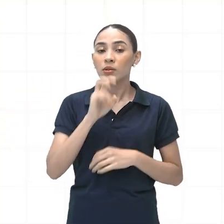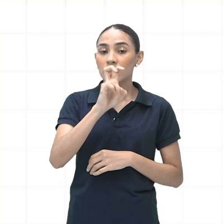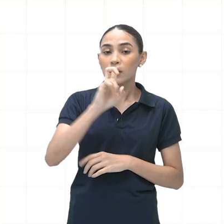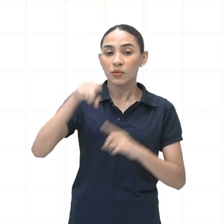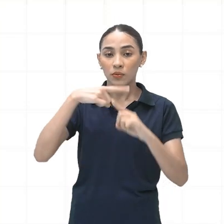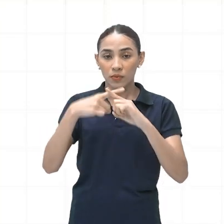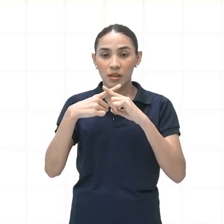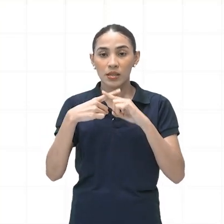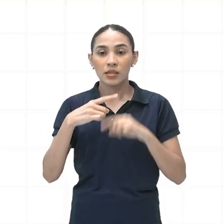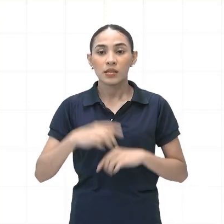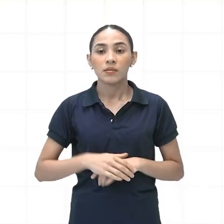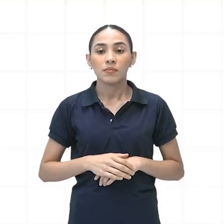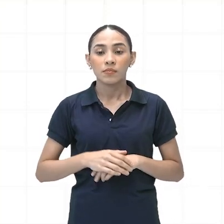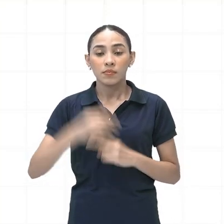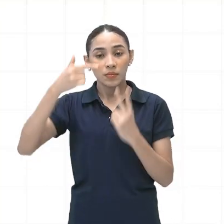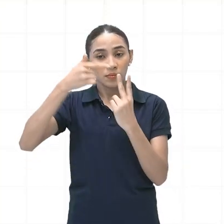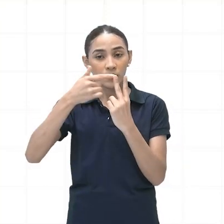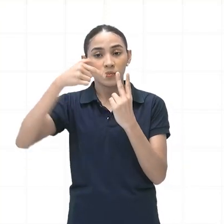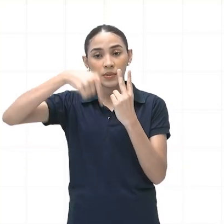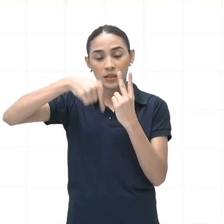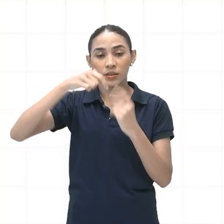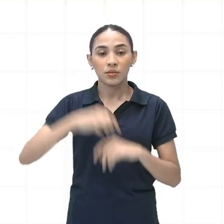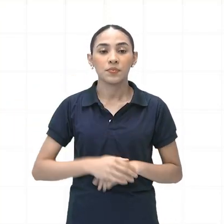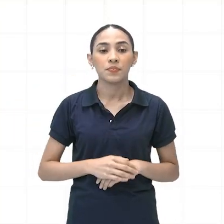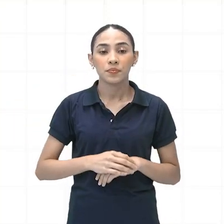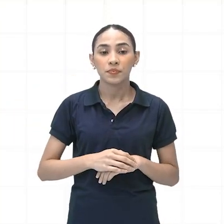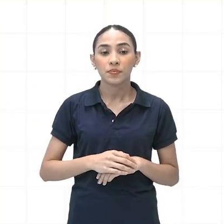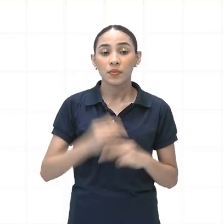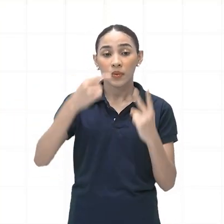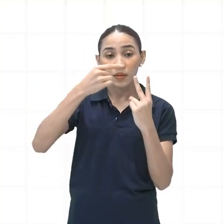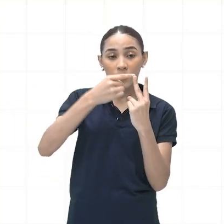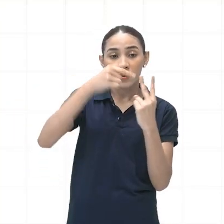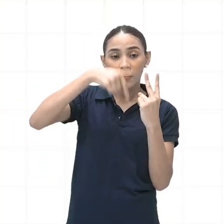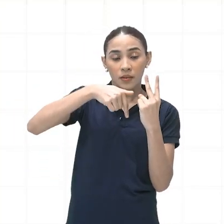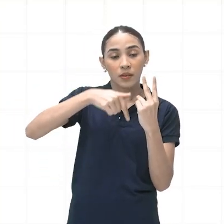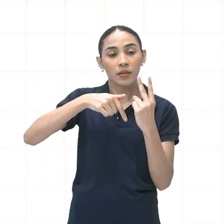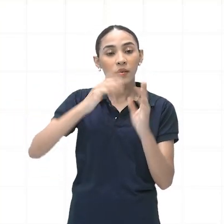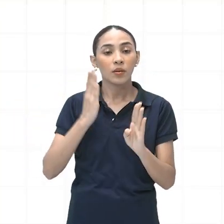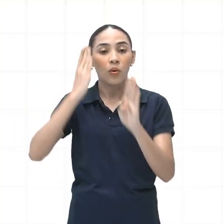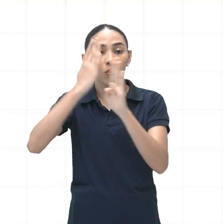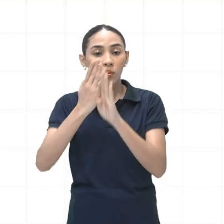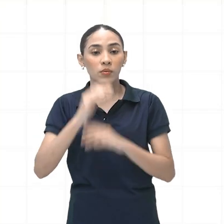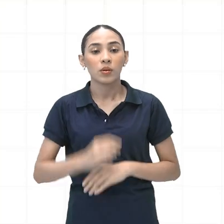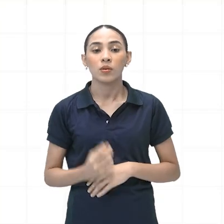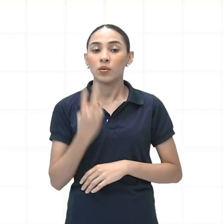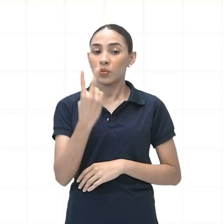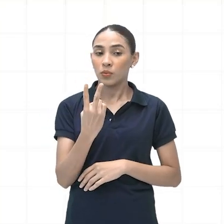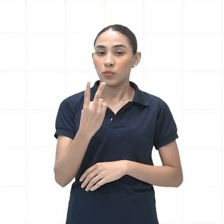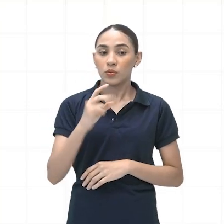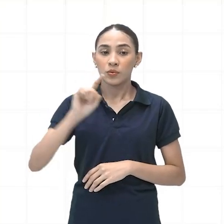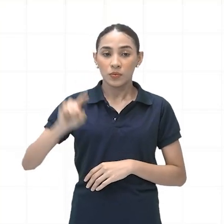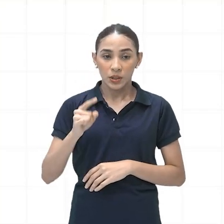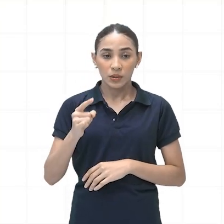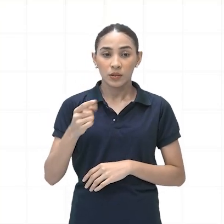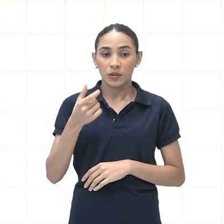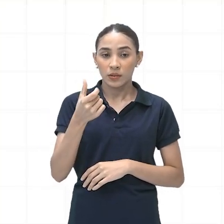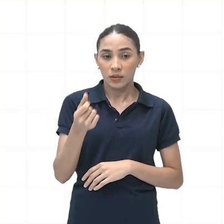raiz quadrada de 7. E a raiz quadrada de 7, o próprio enunciado fala que é